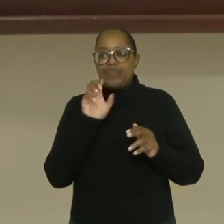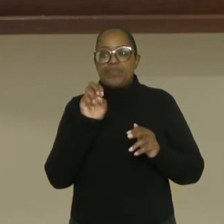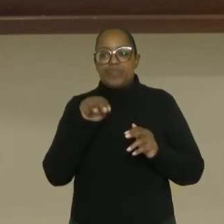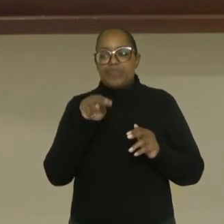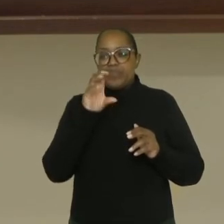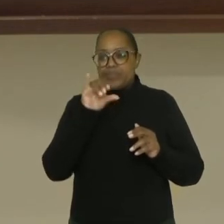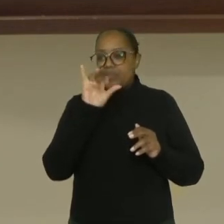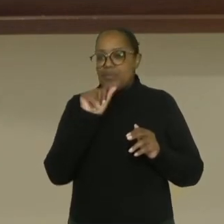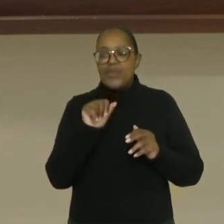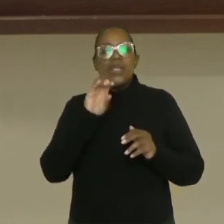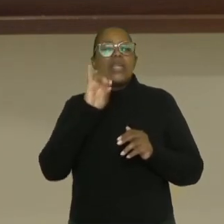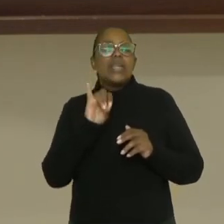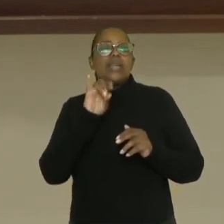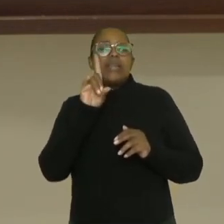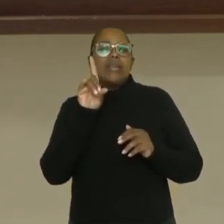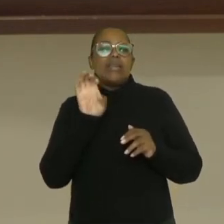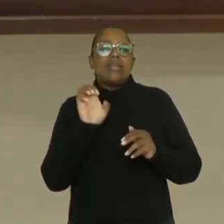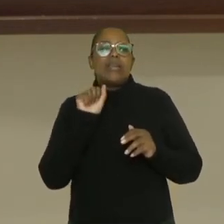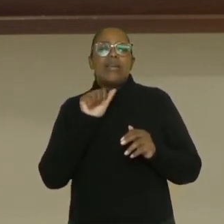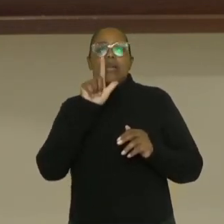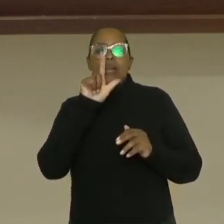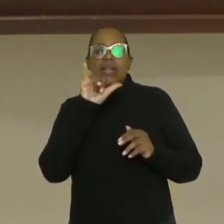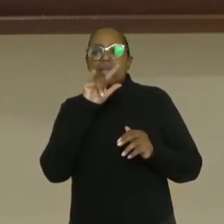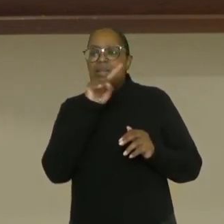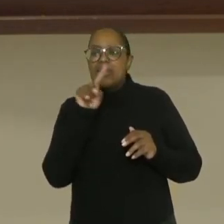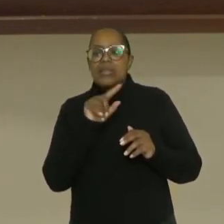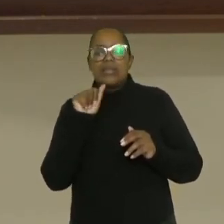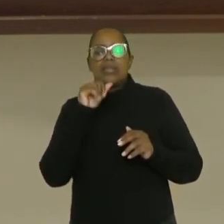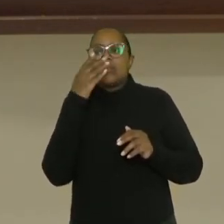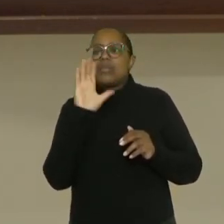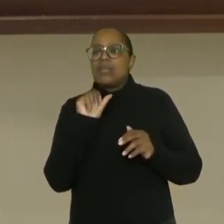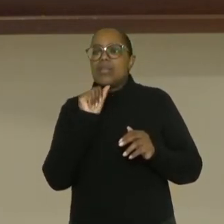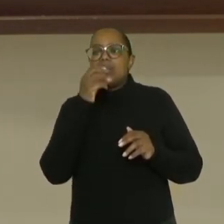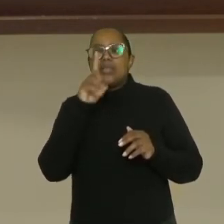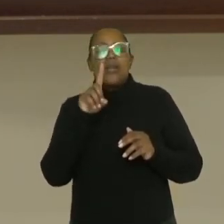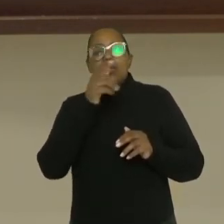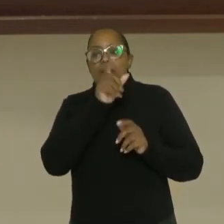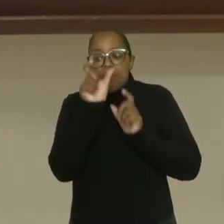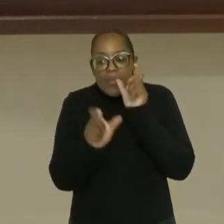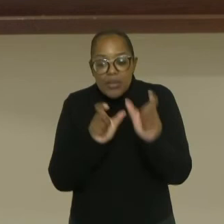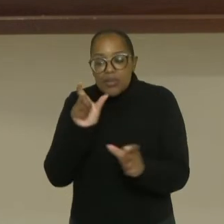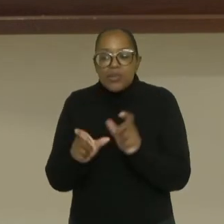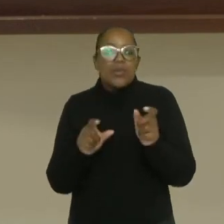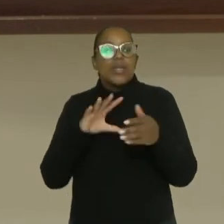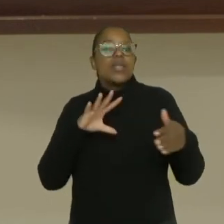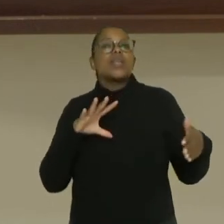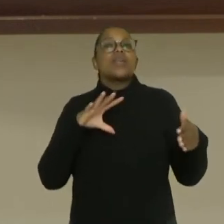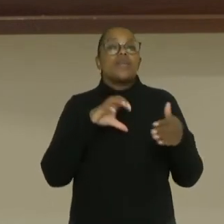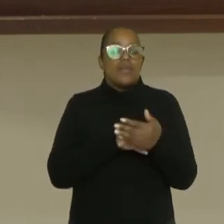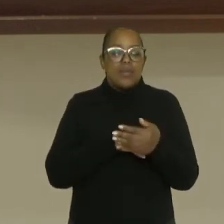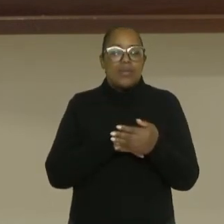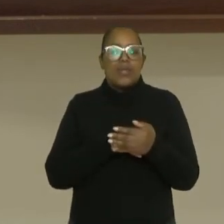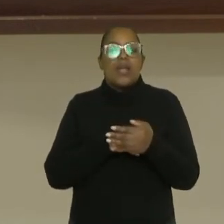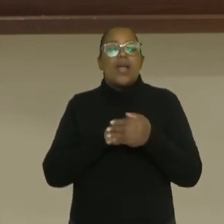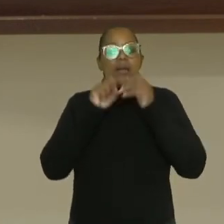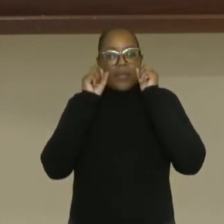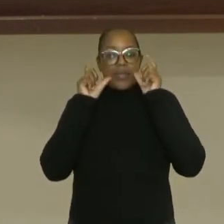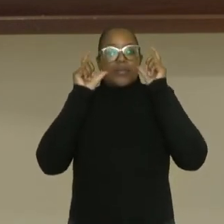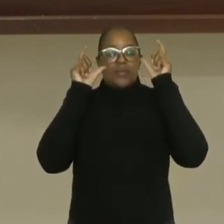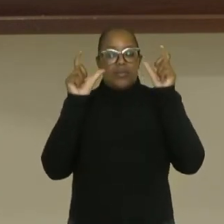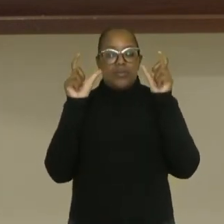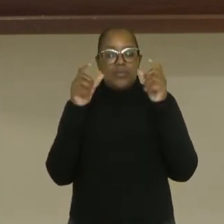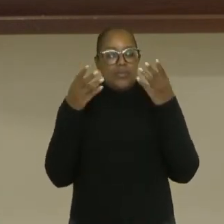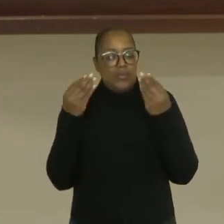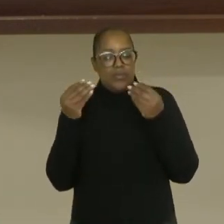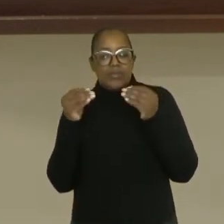própria idealização de quem é violento é uma violência, certo? Então prestem muita atenção